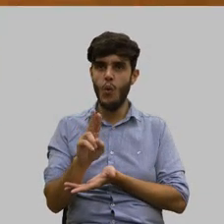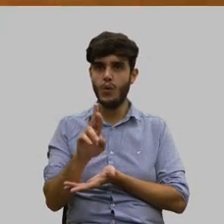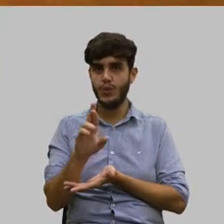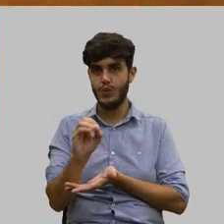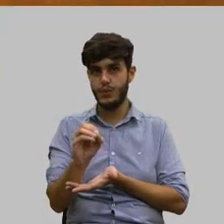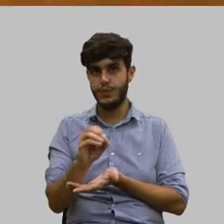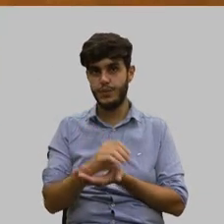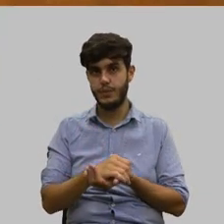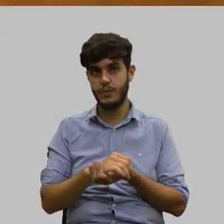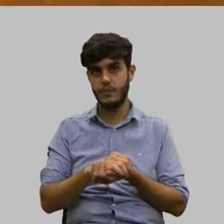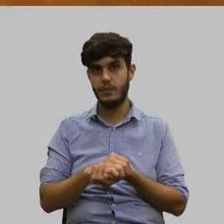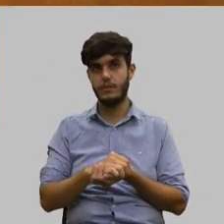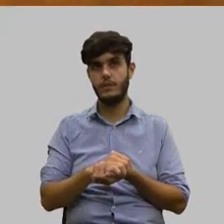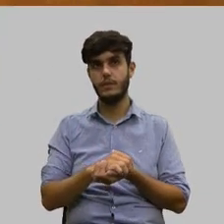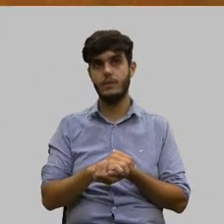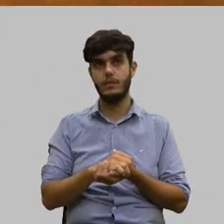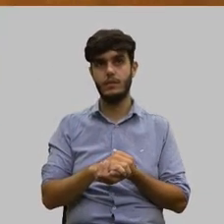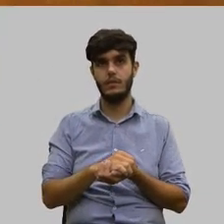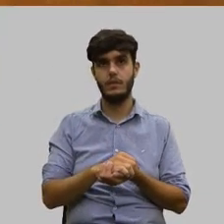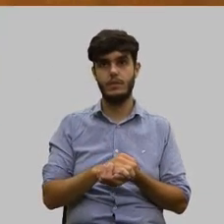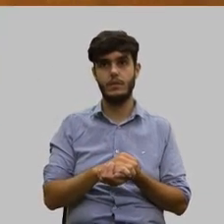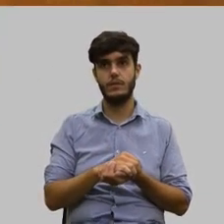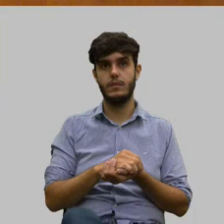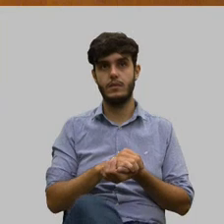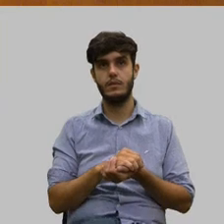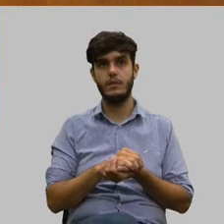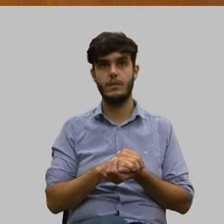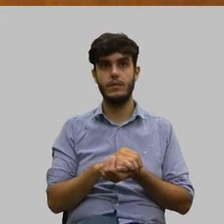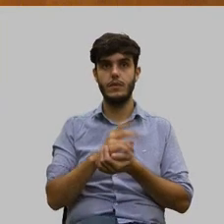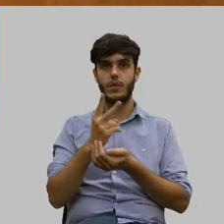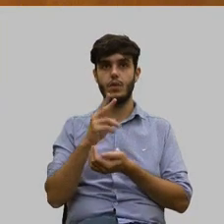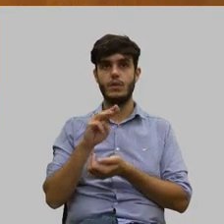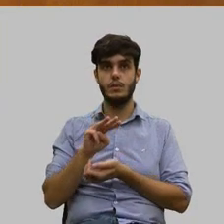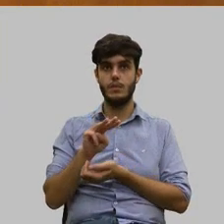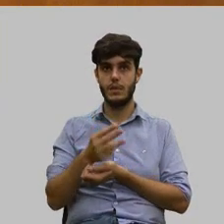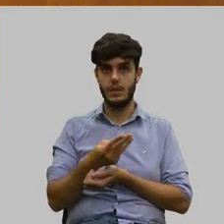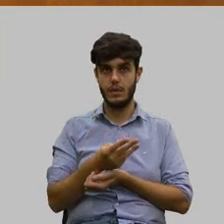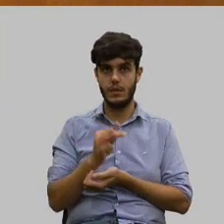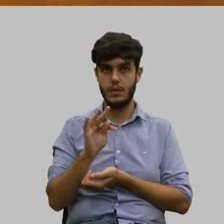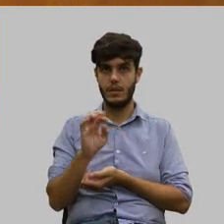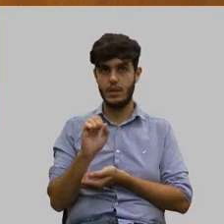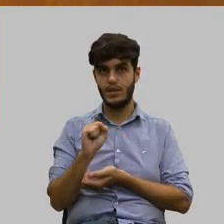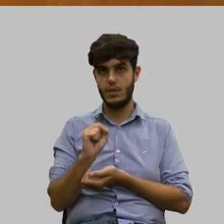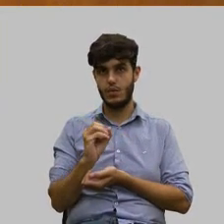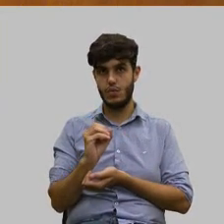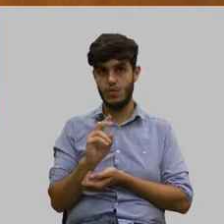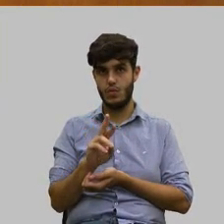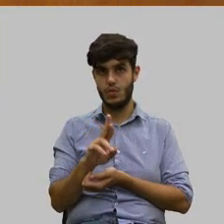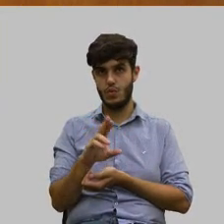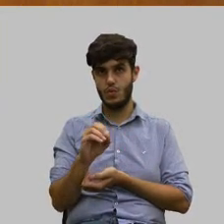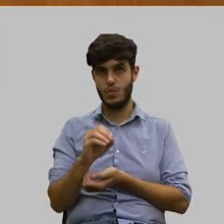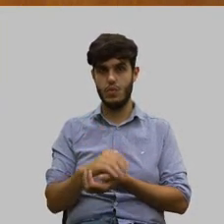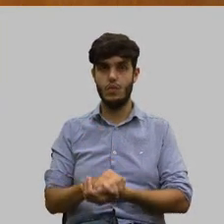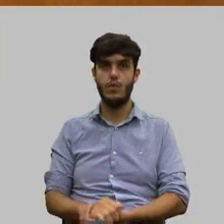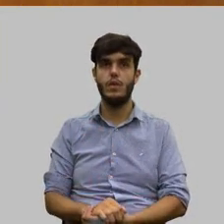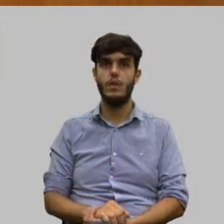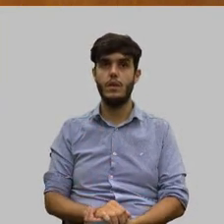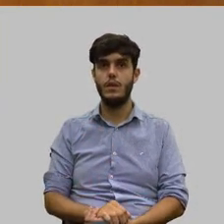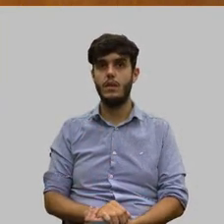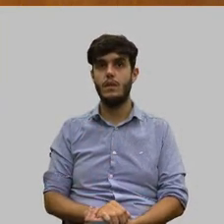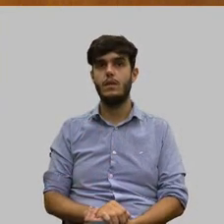58 milhões 2 milhões com recurso do Tesouro o resto são emendas